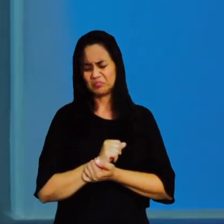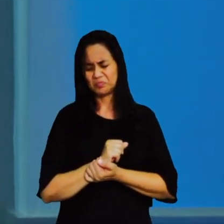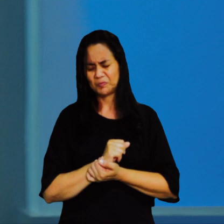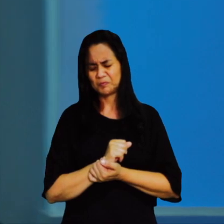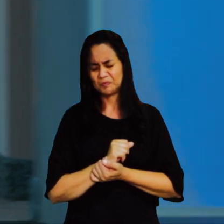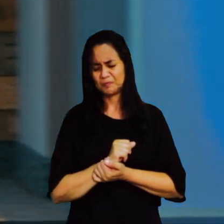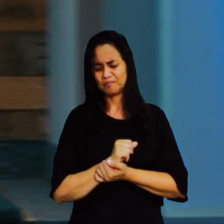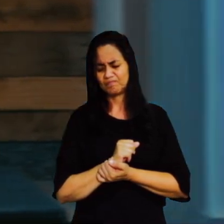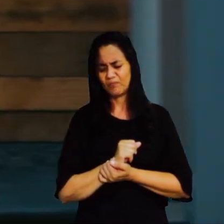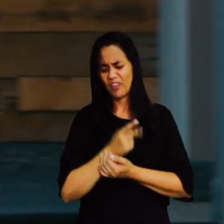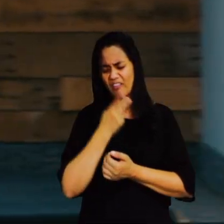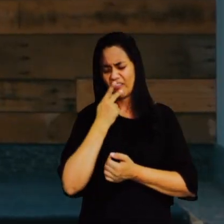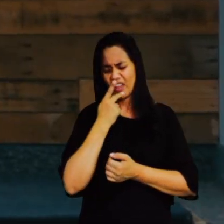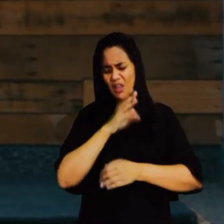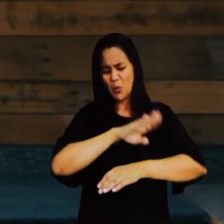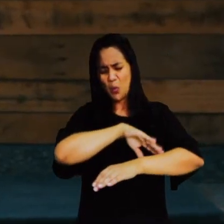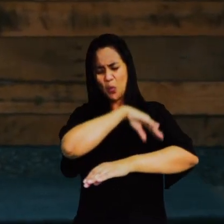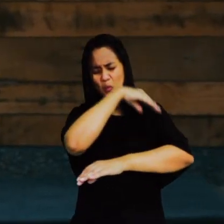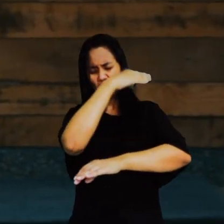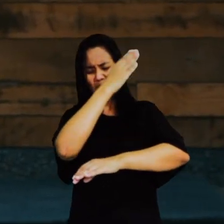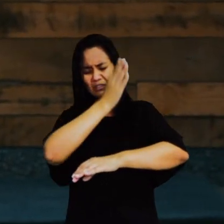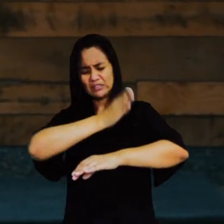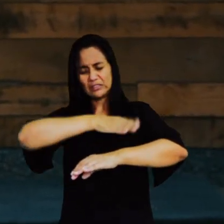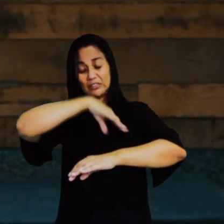Fala das montanhas, não fala? Como é que fala?